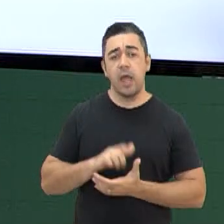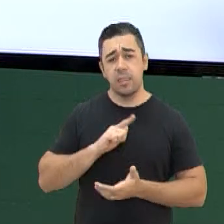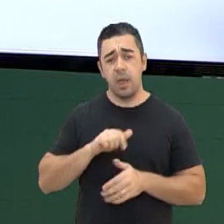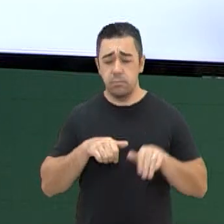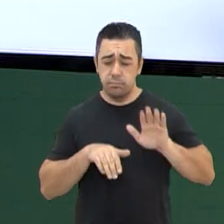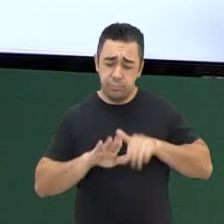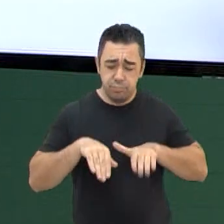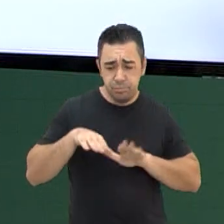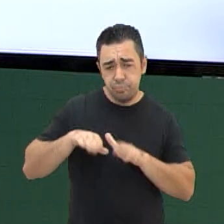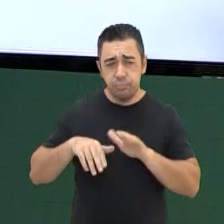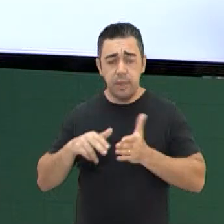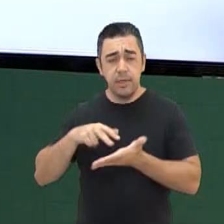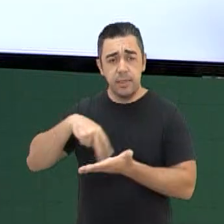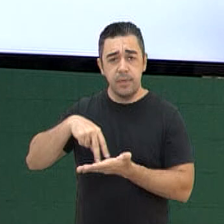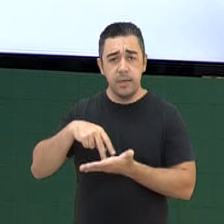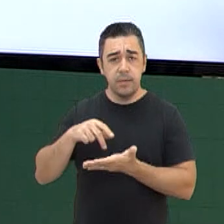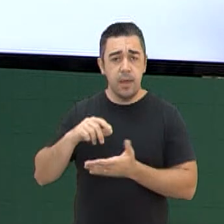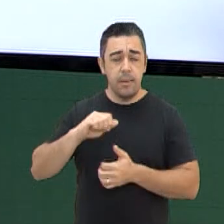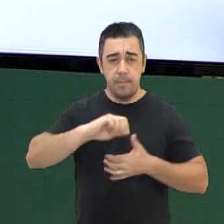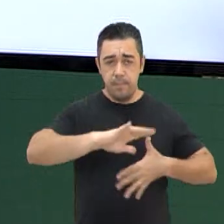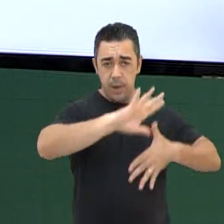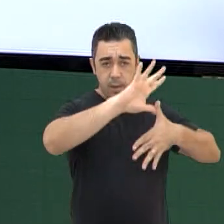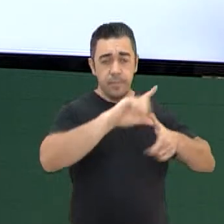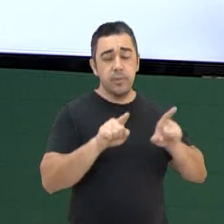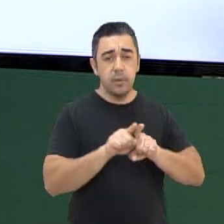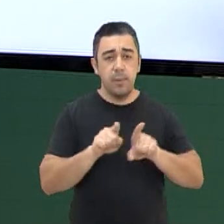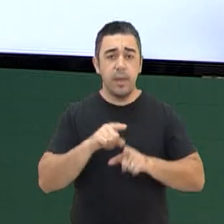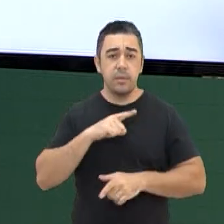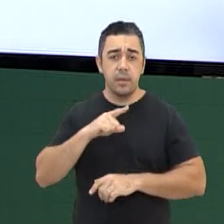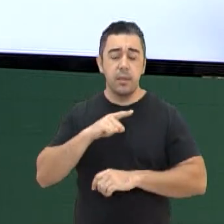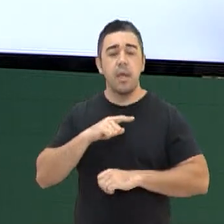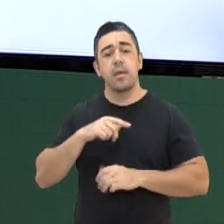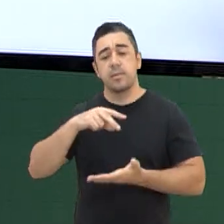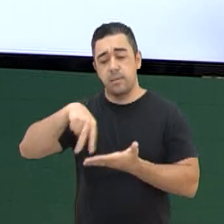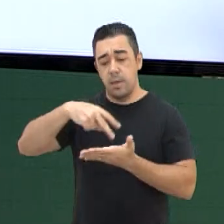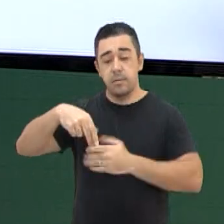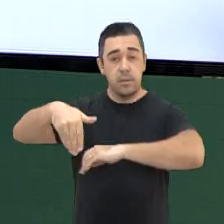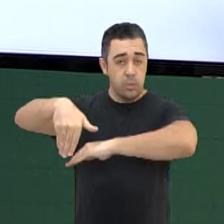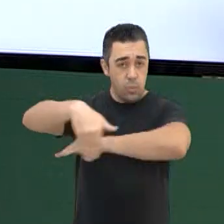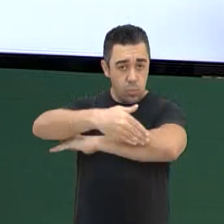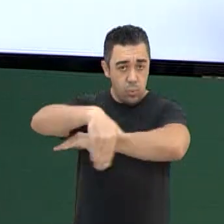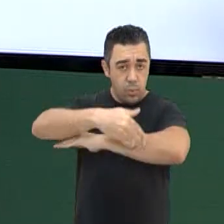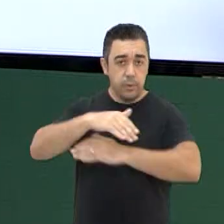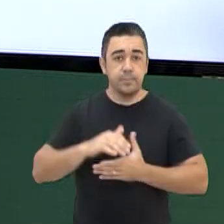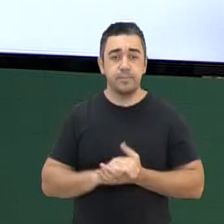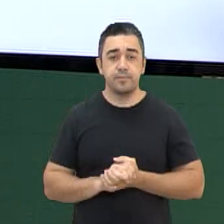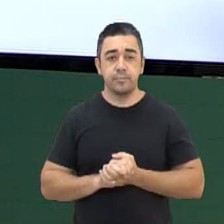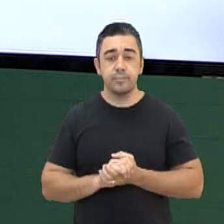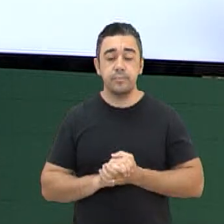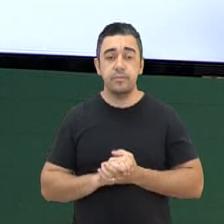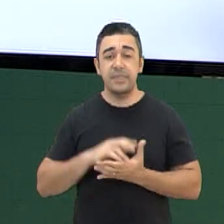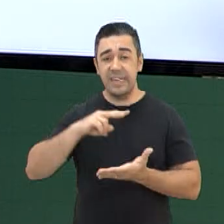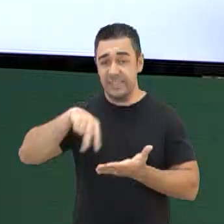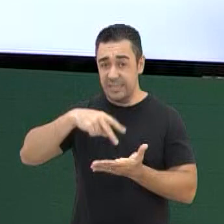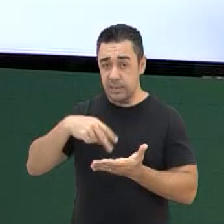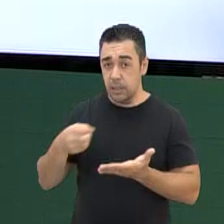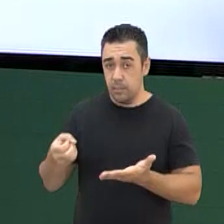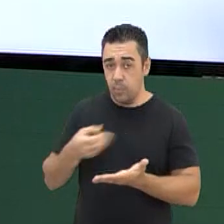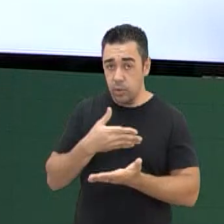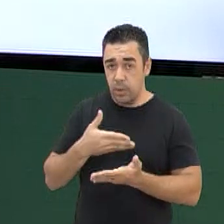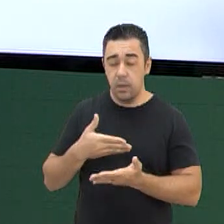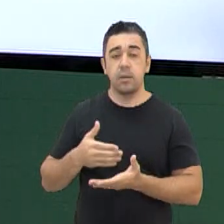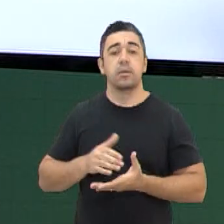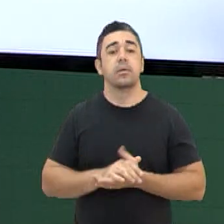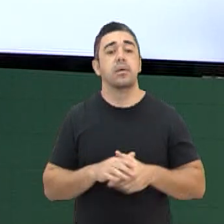Sapateado americano. Nós temos também o street dance, ou dança de rua. Dança moderna, como falamos anteriormente,